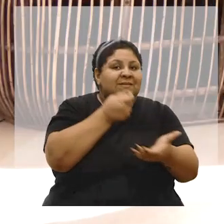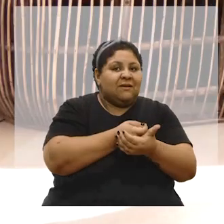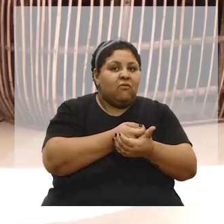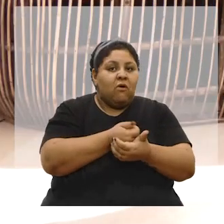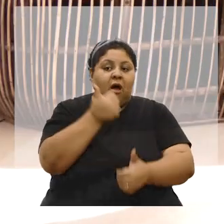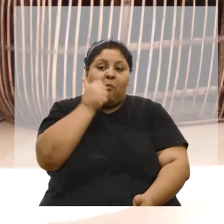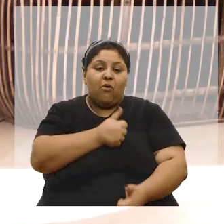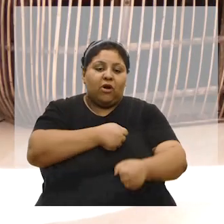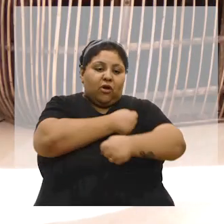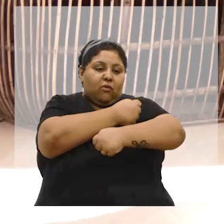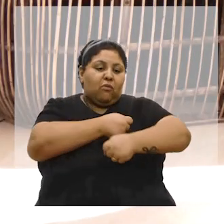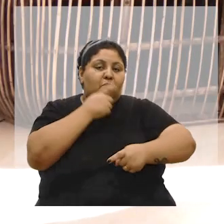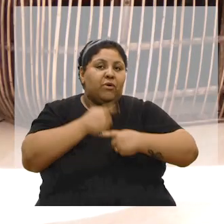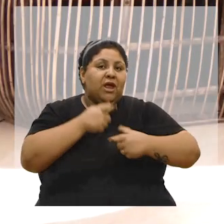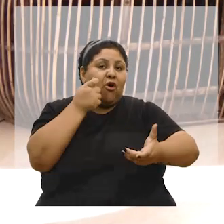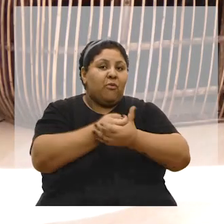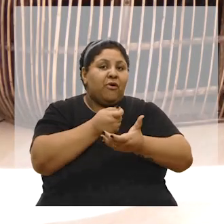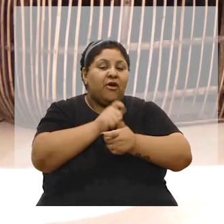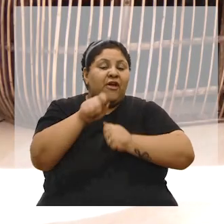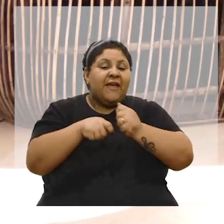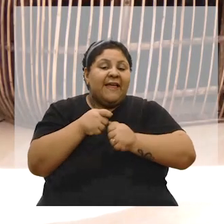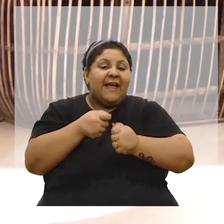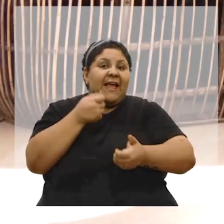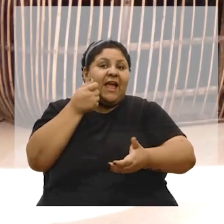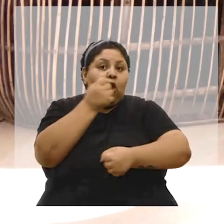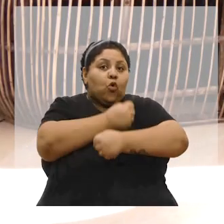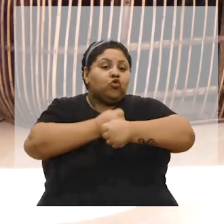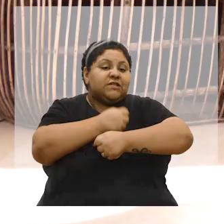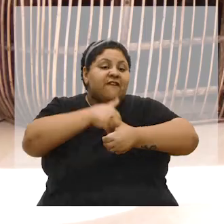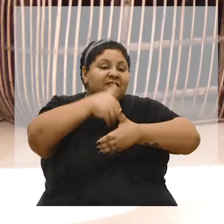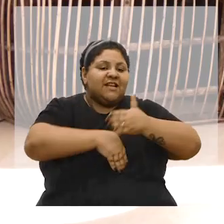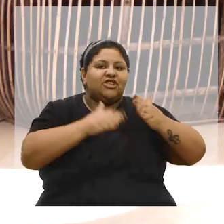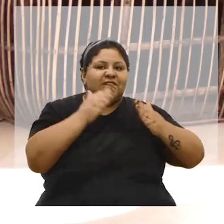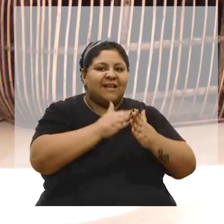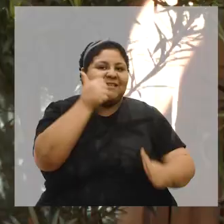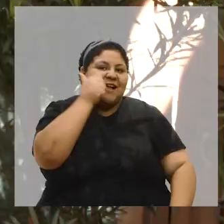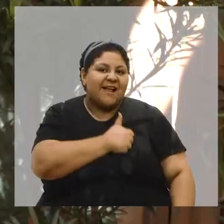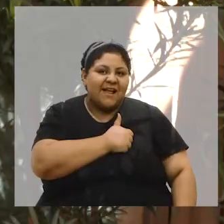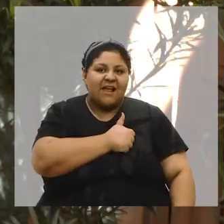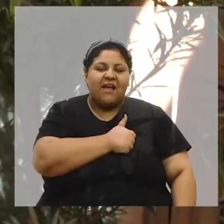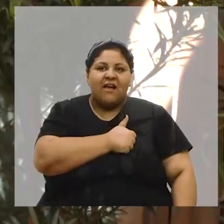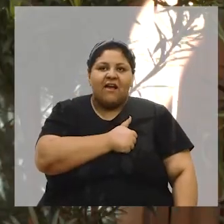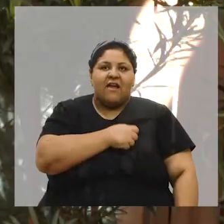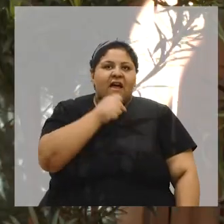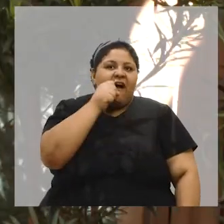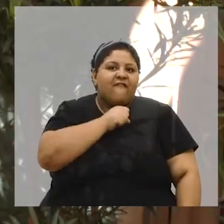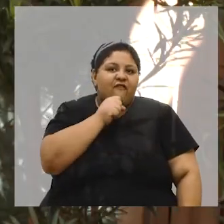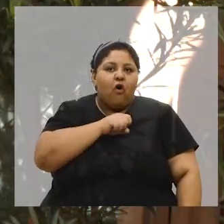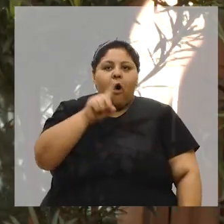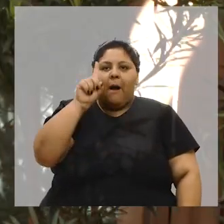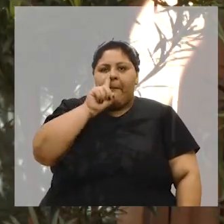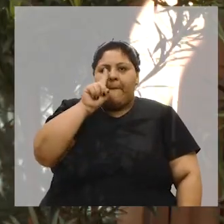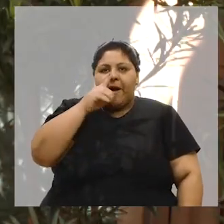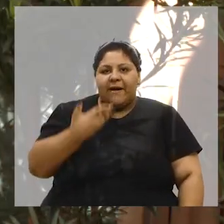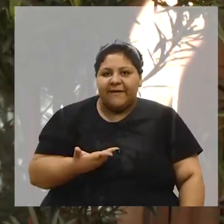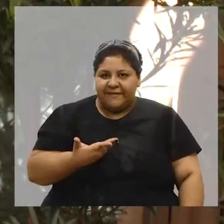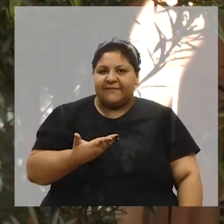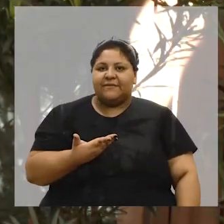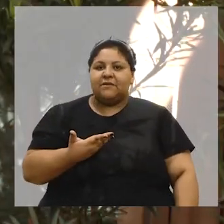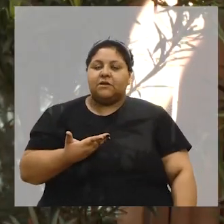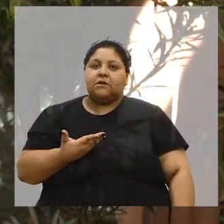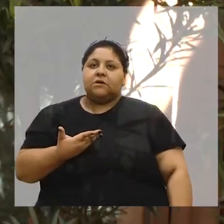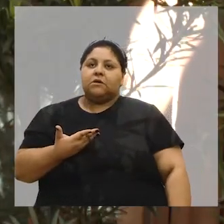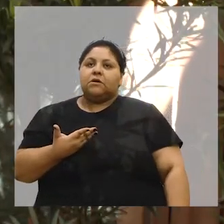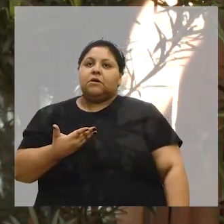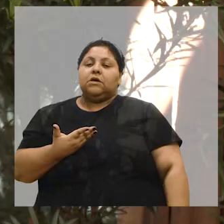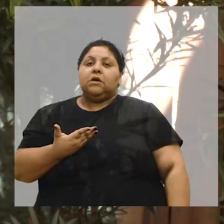Então, a mulher cozinhava por dever, porque quem cozinhava dentro do lar antigamente eram as mulheres, era a avó, era a mãe, né?